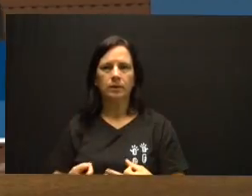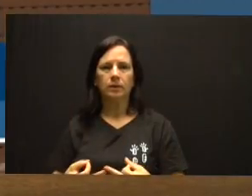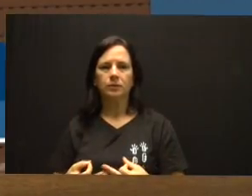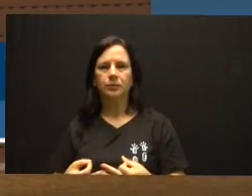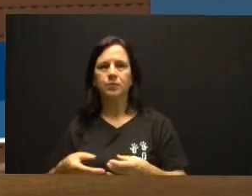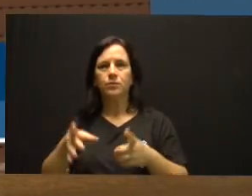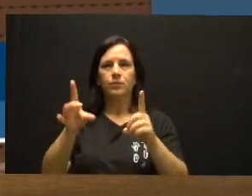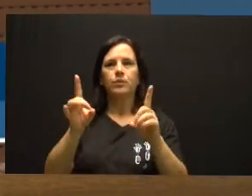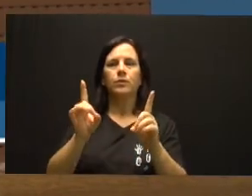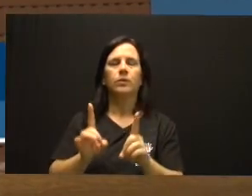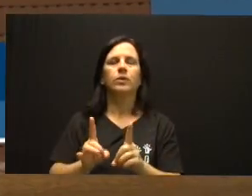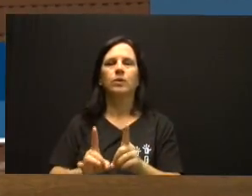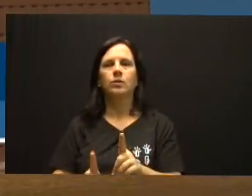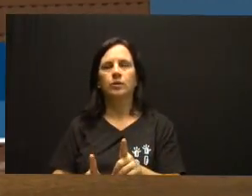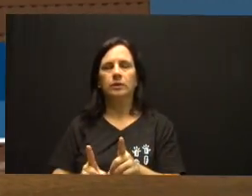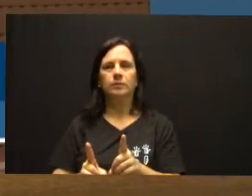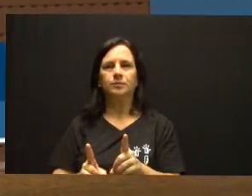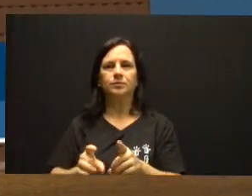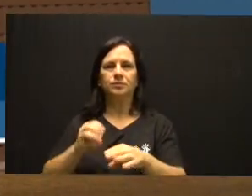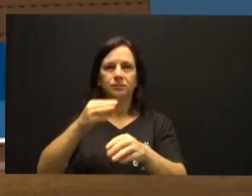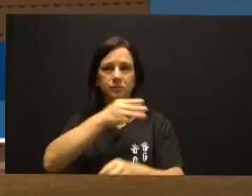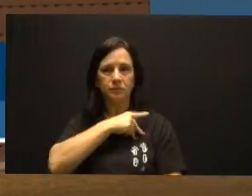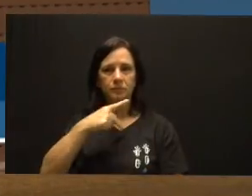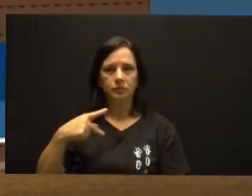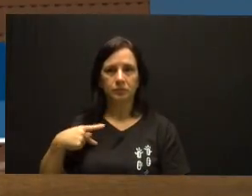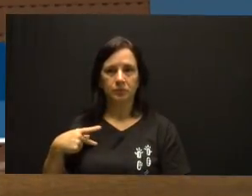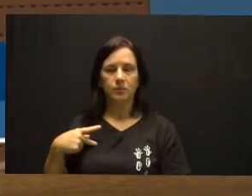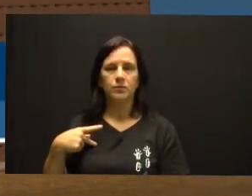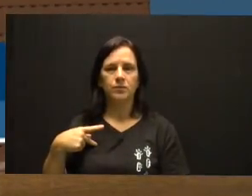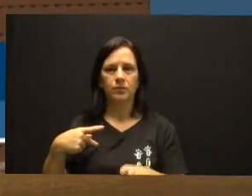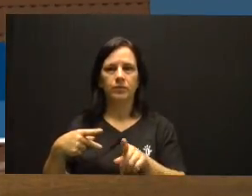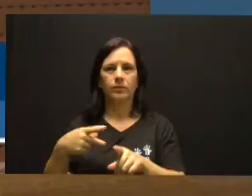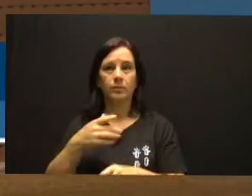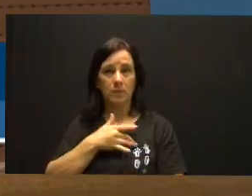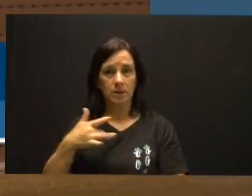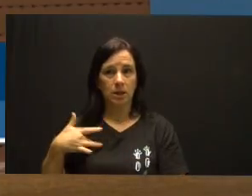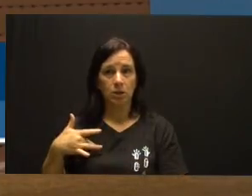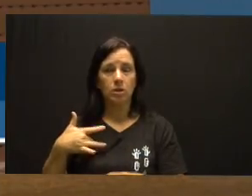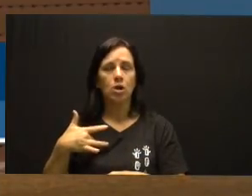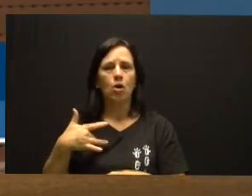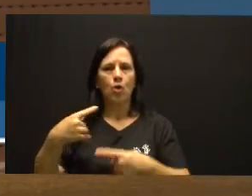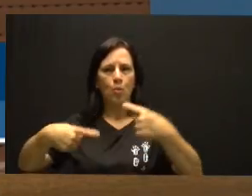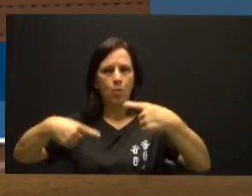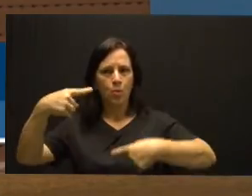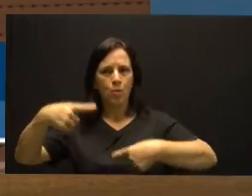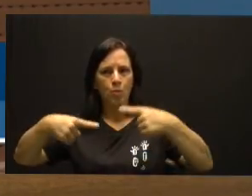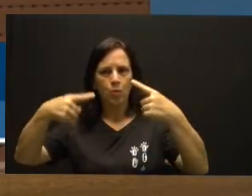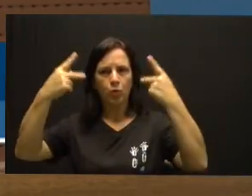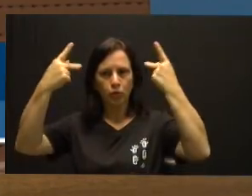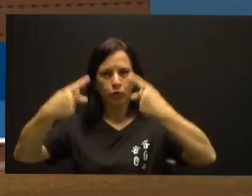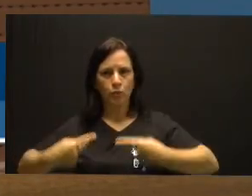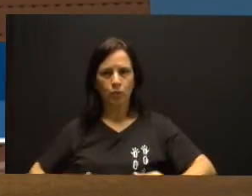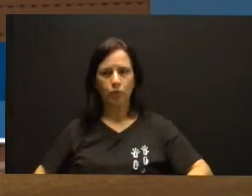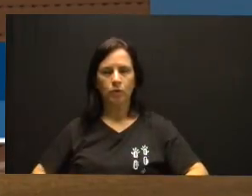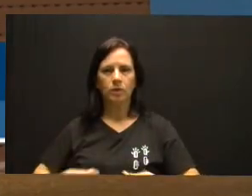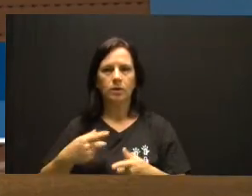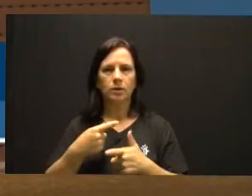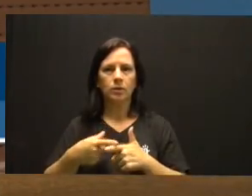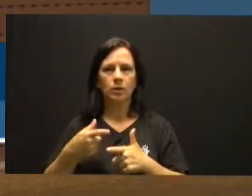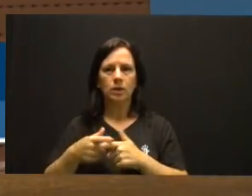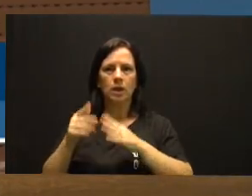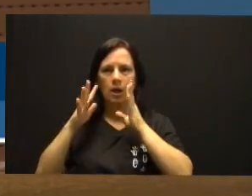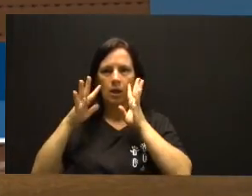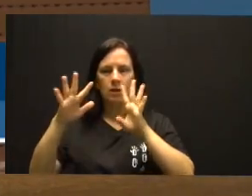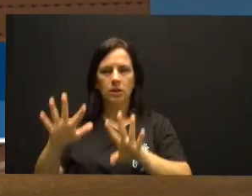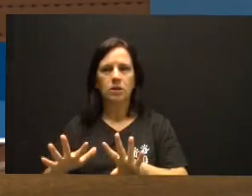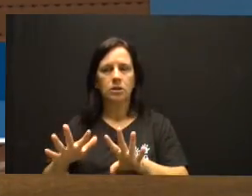digna. Que o Ministério da Saúde preconiza a política de humanização e cotidiano das práticas de atenção de